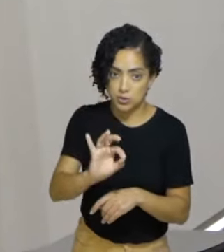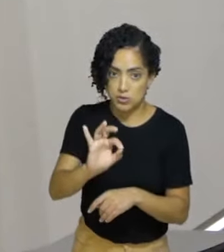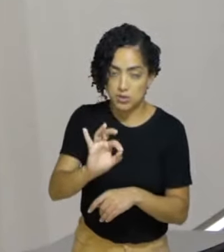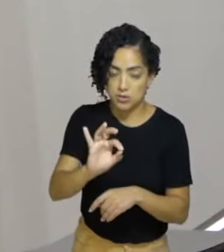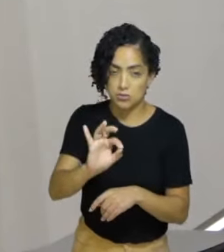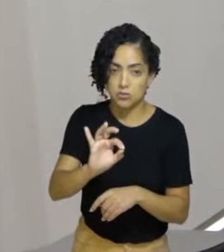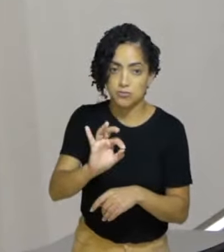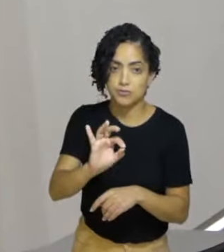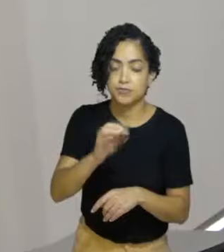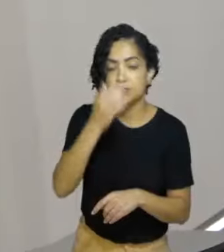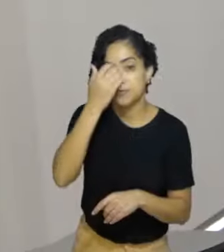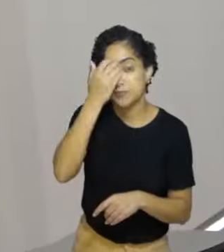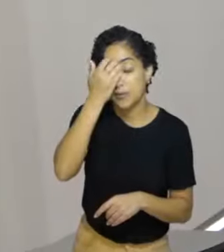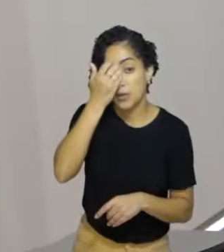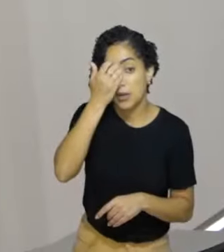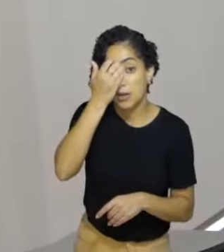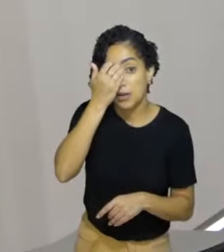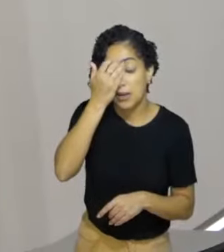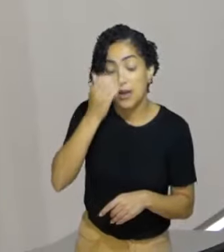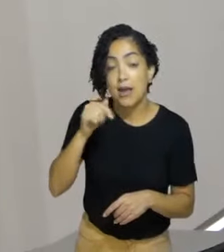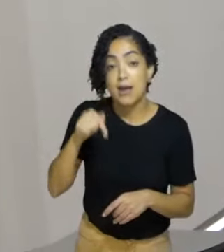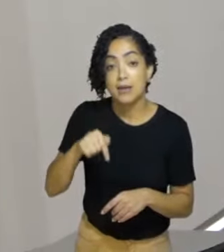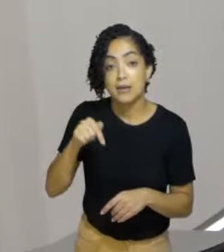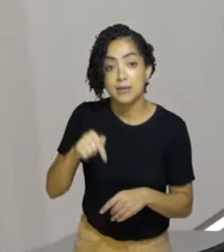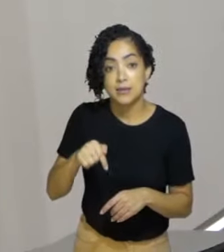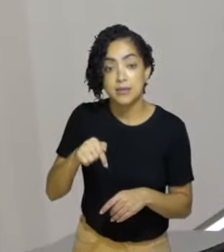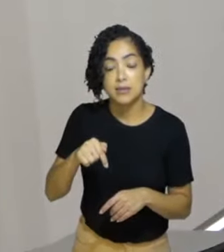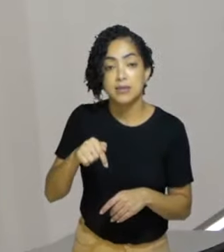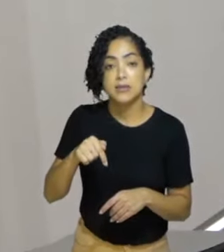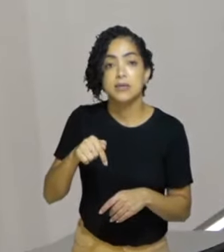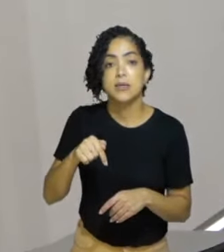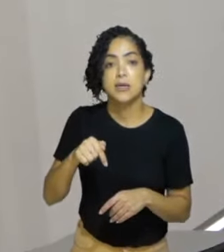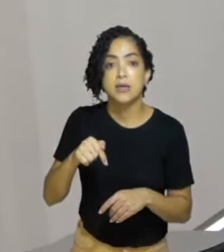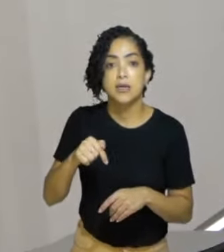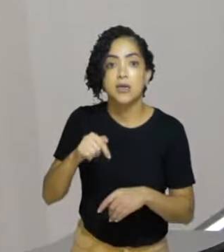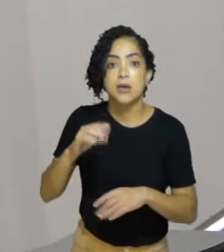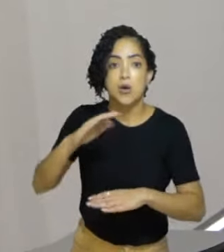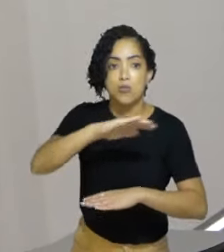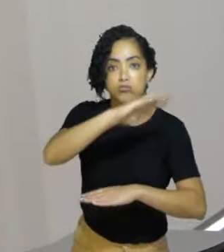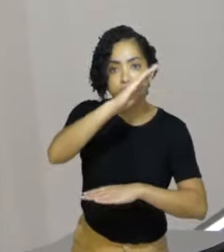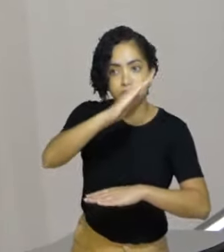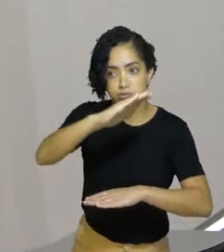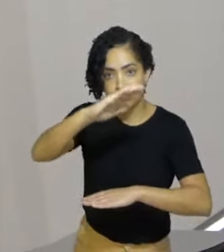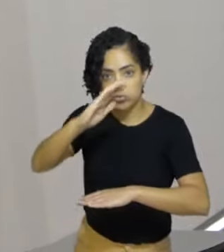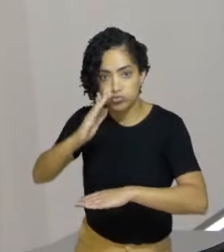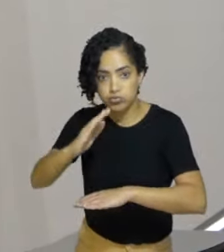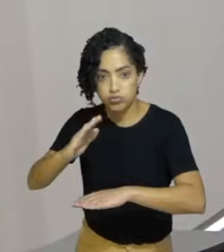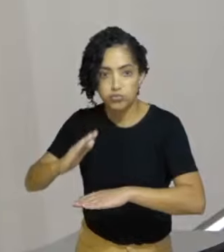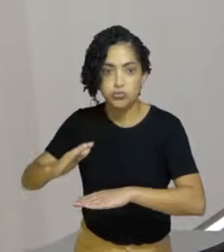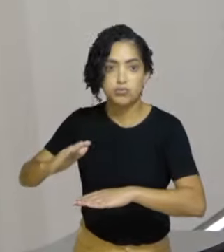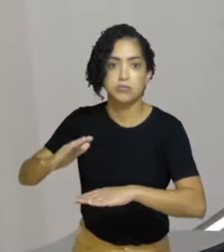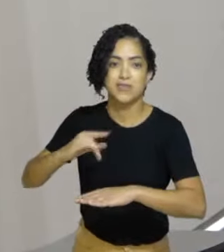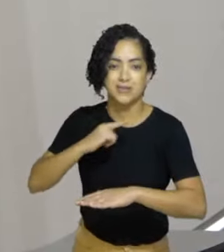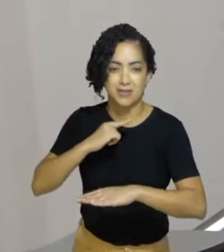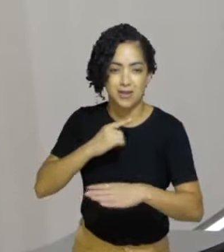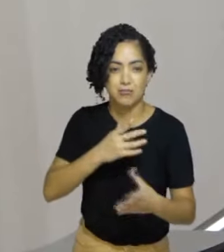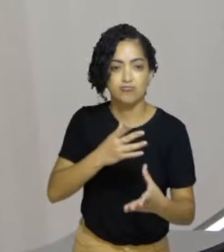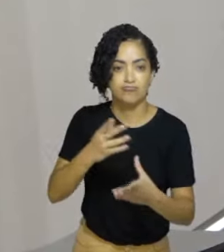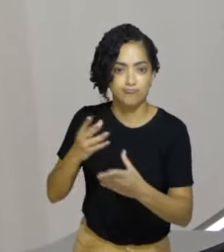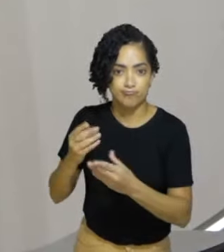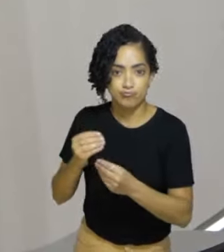exportações. E Santa Catarina é um estado de relevo muito acidentado. E nós temos